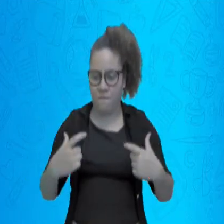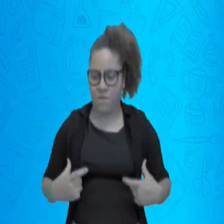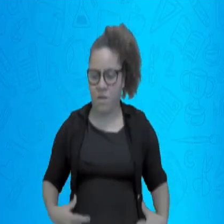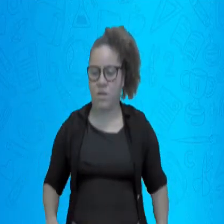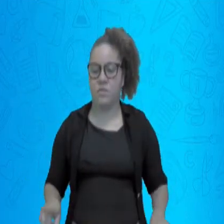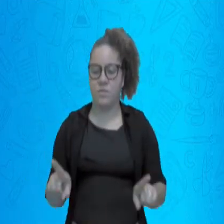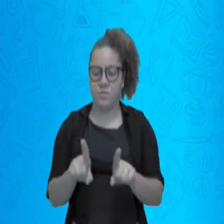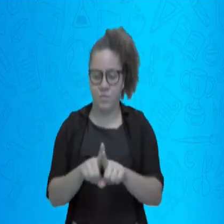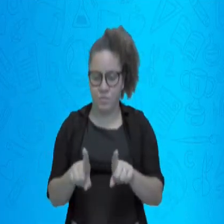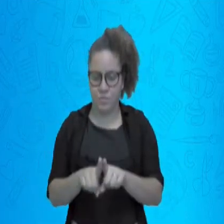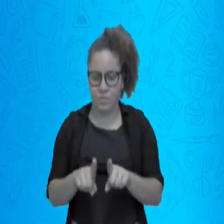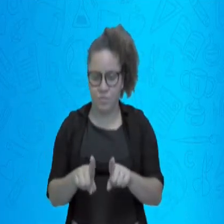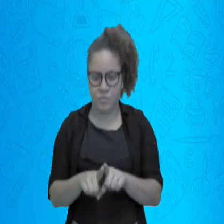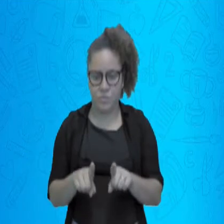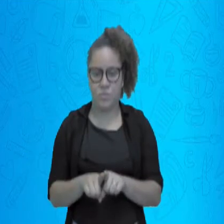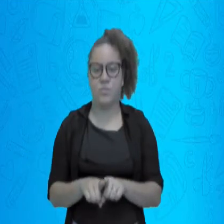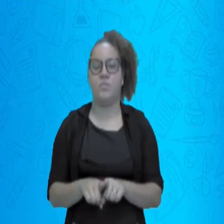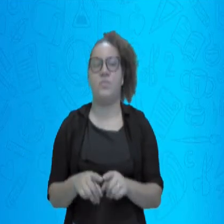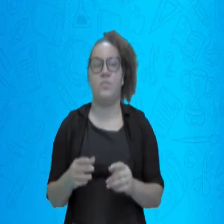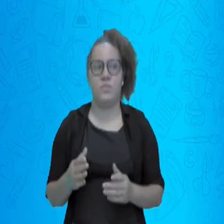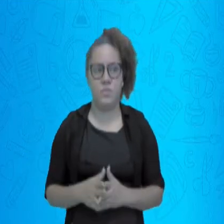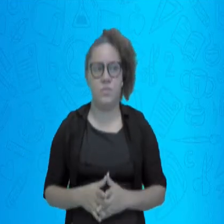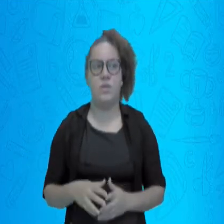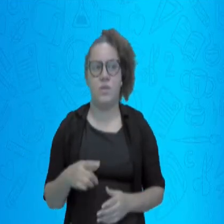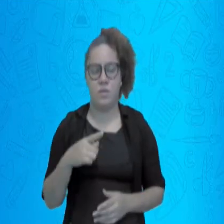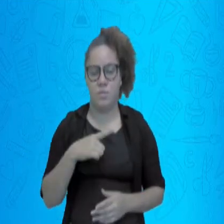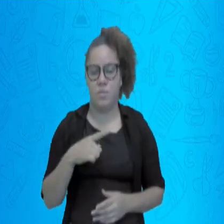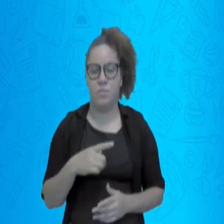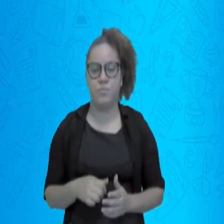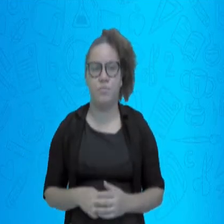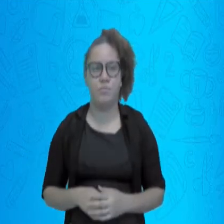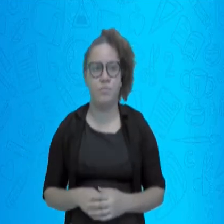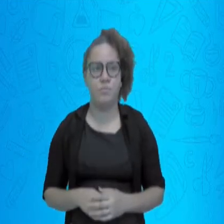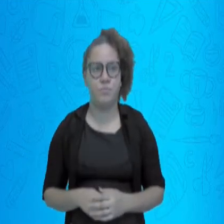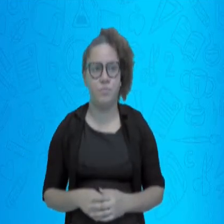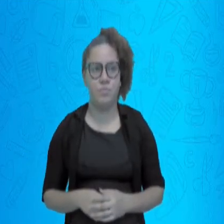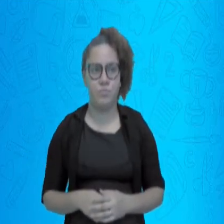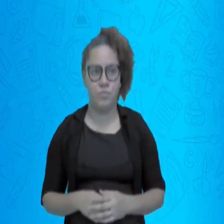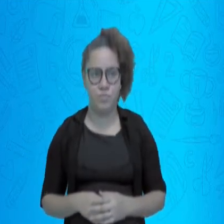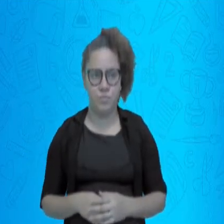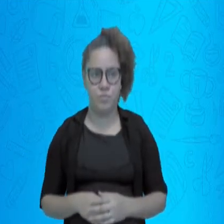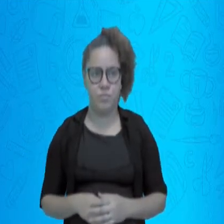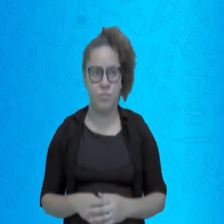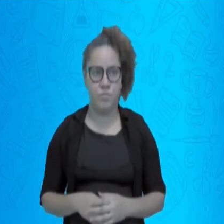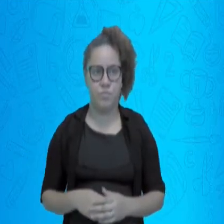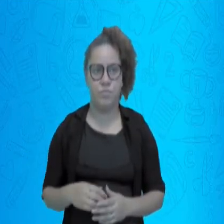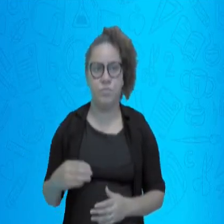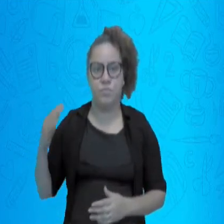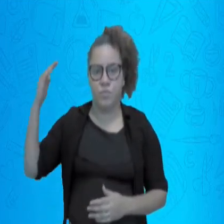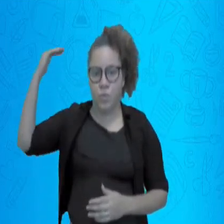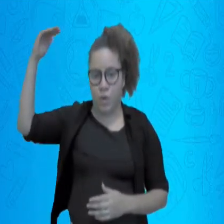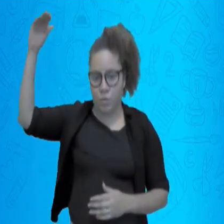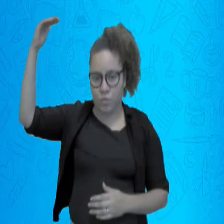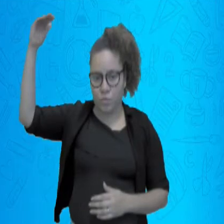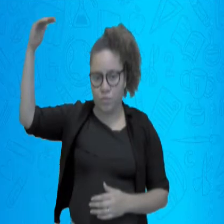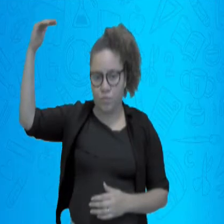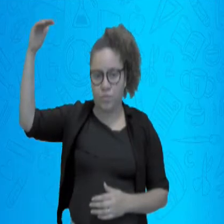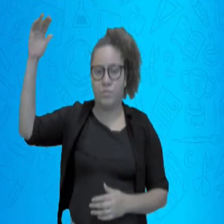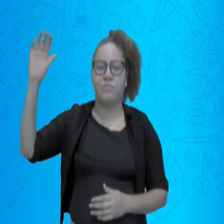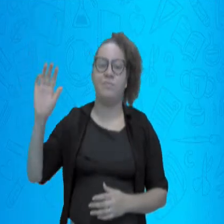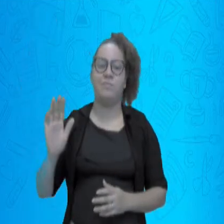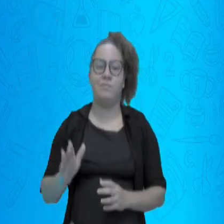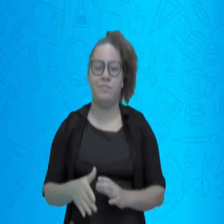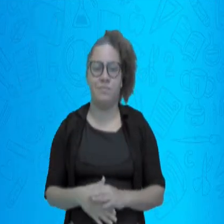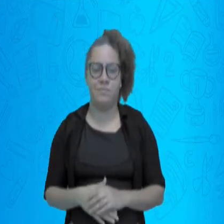de capacidade, de habilidade, também diferenças físicas. Aqui nós temos agora, olha só, um adulto.